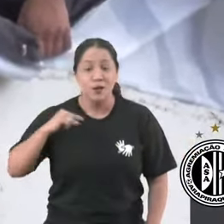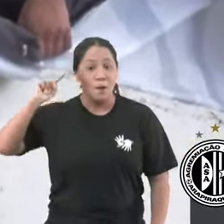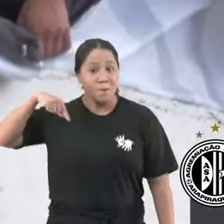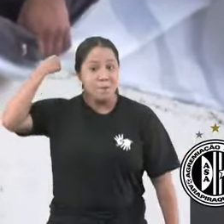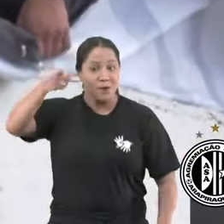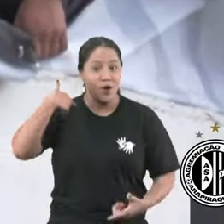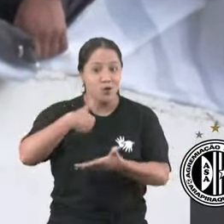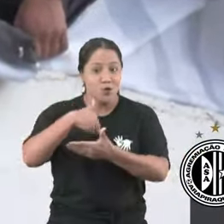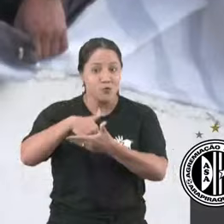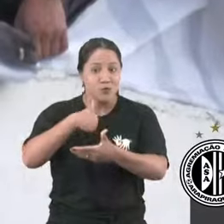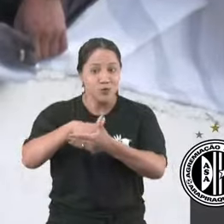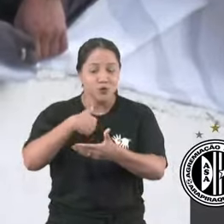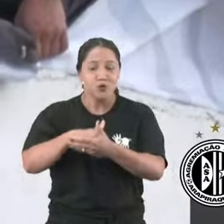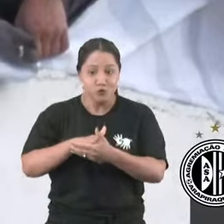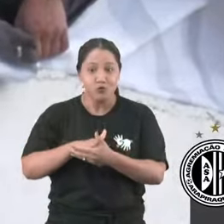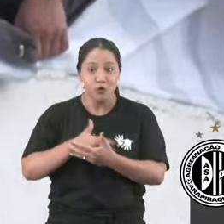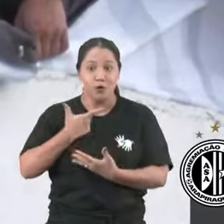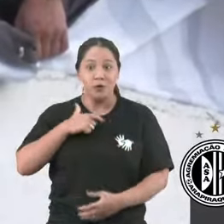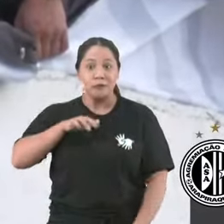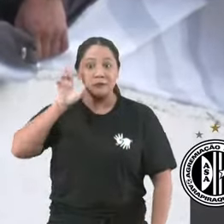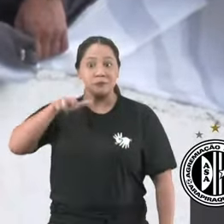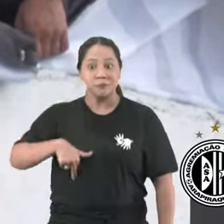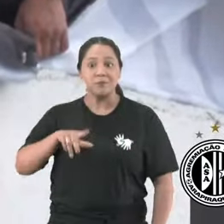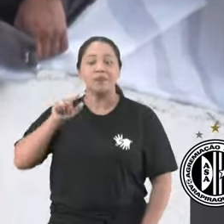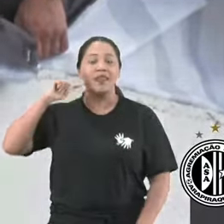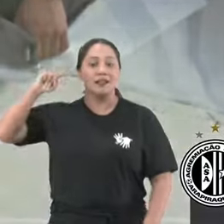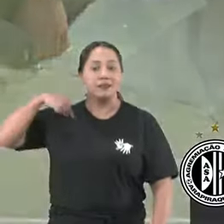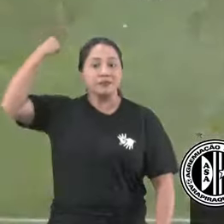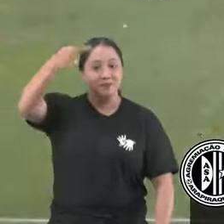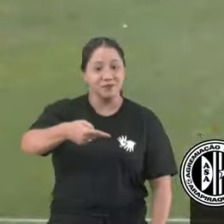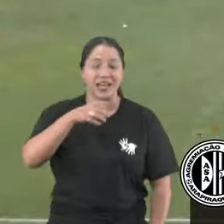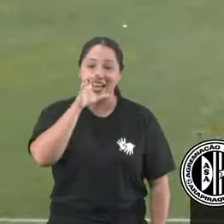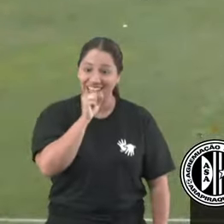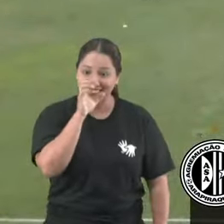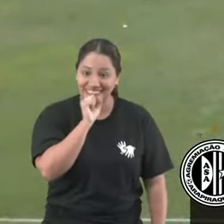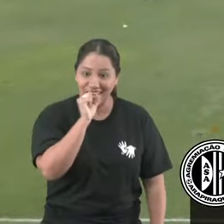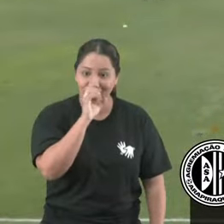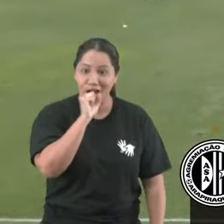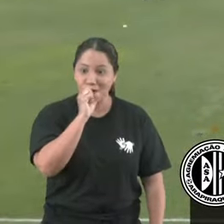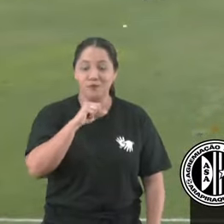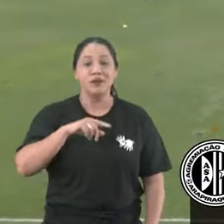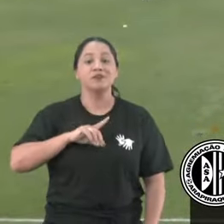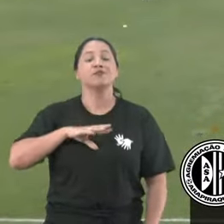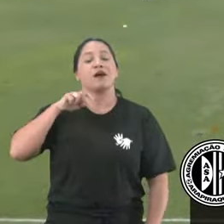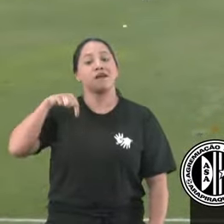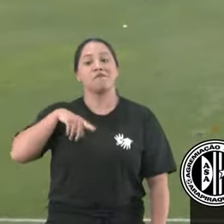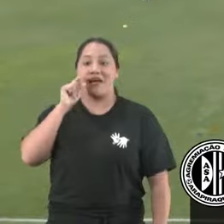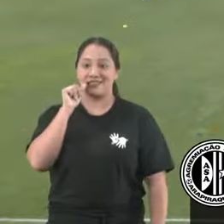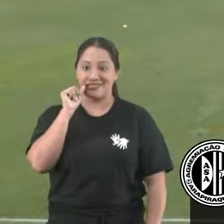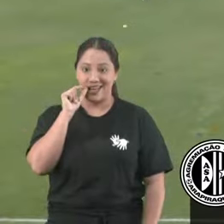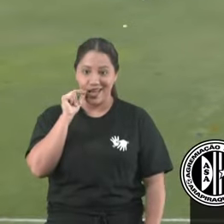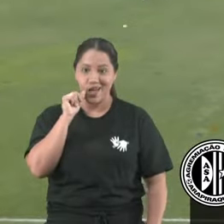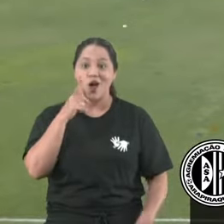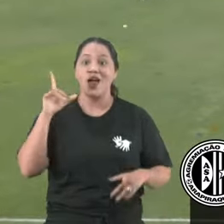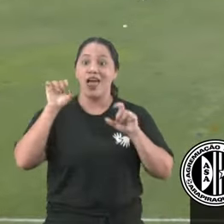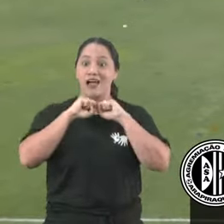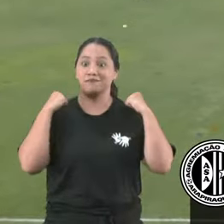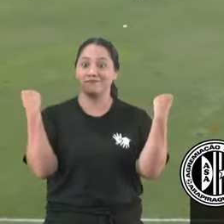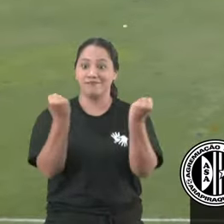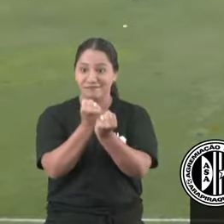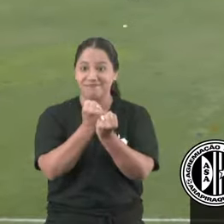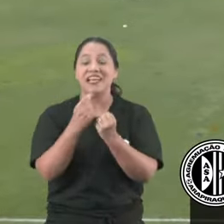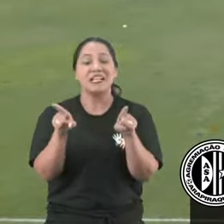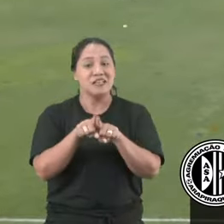próximo jogo decisivo, duelo entre as equipes, será no próximo sábado em Maceió, no estádio Rei Pelé, também